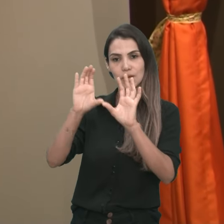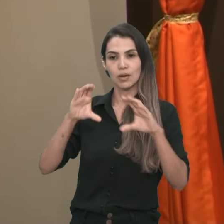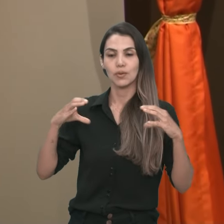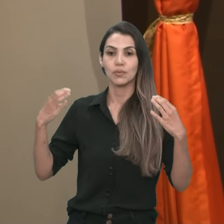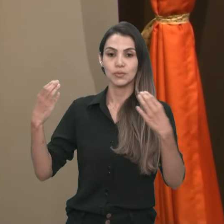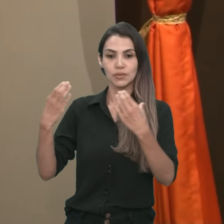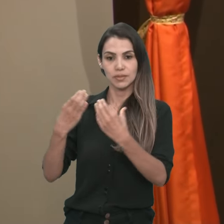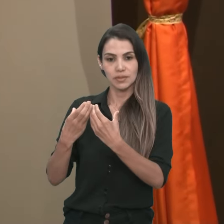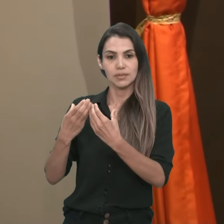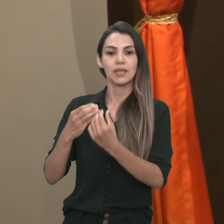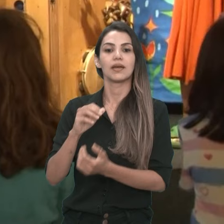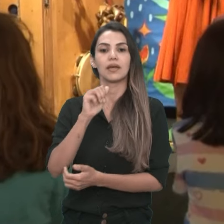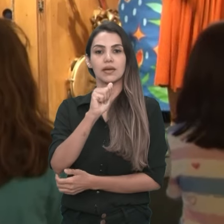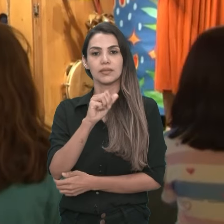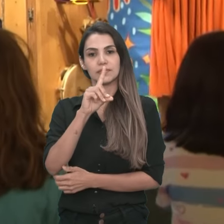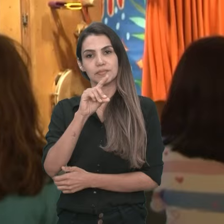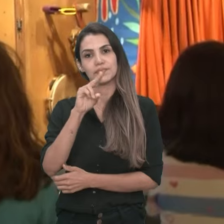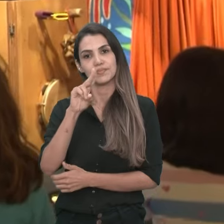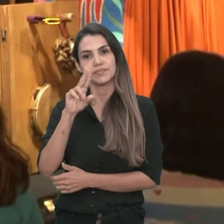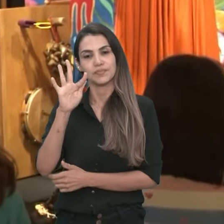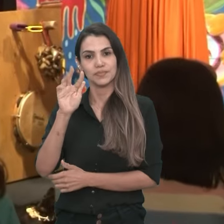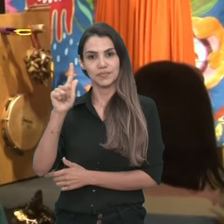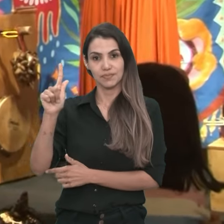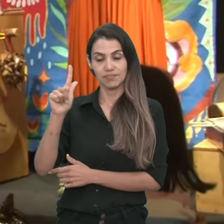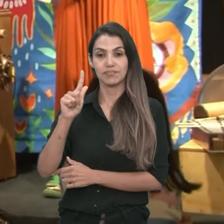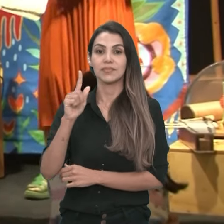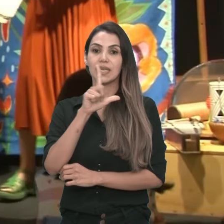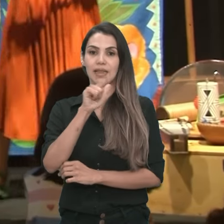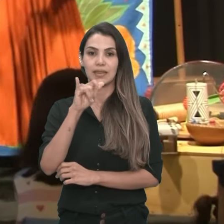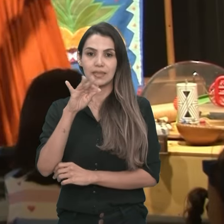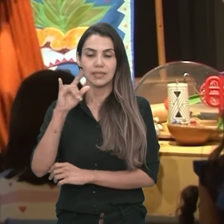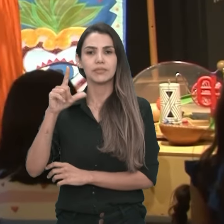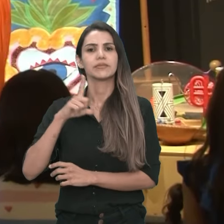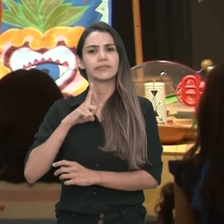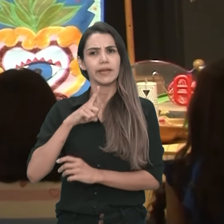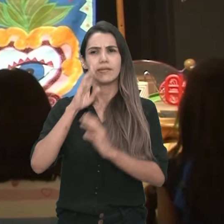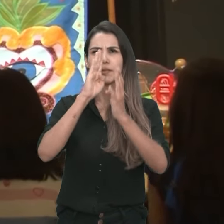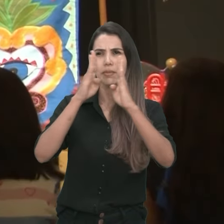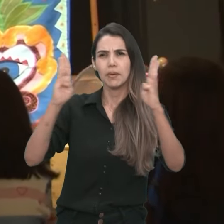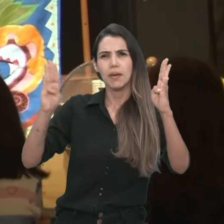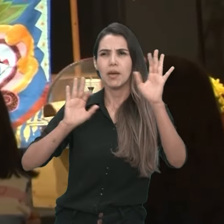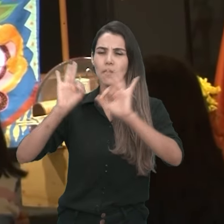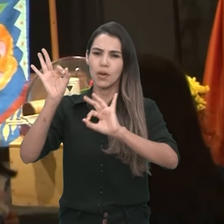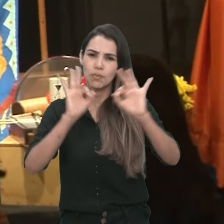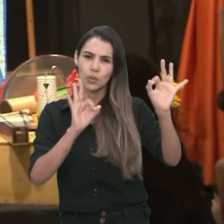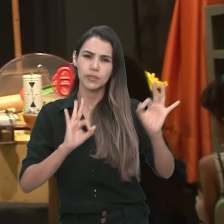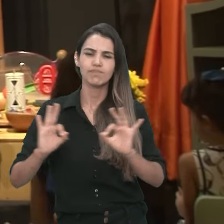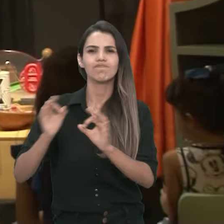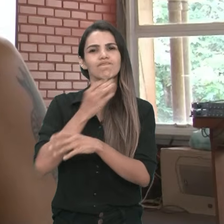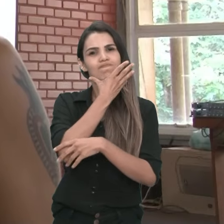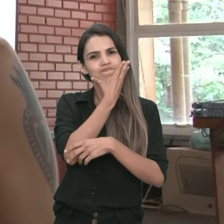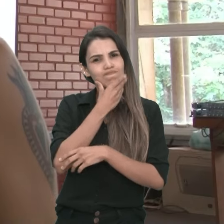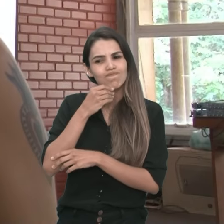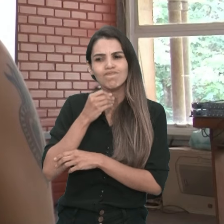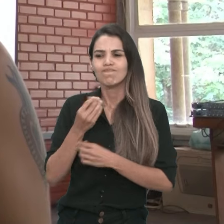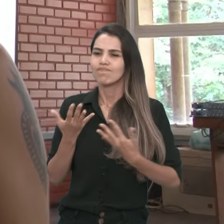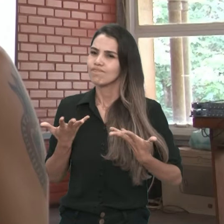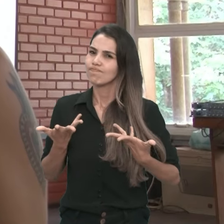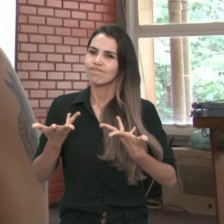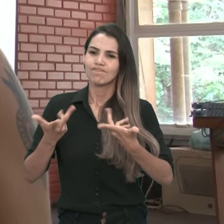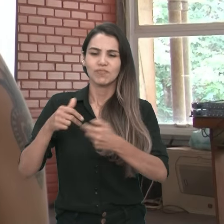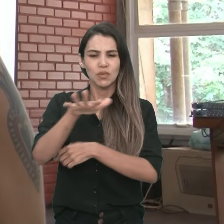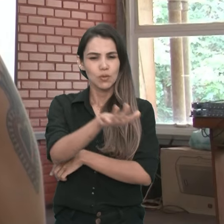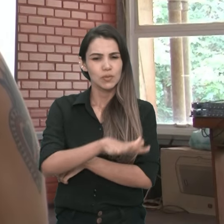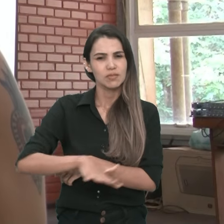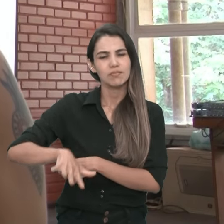A do fig libres né é uma biblioteca que tem uma estrutura eh muito qualificada né um espaço físico muito